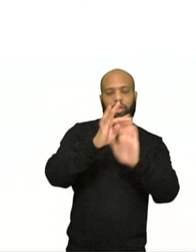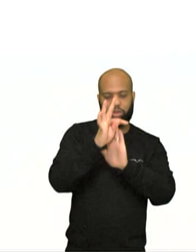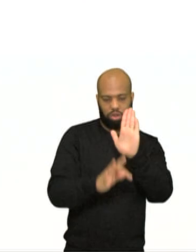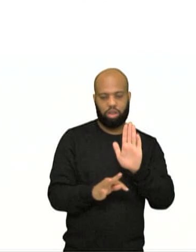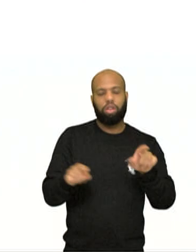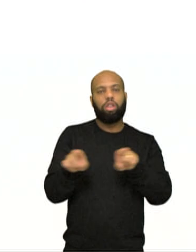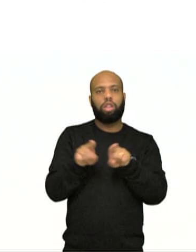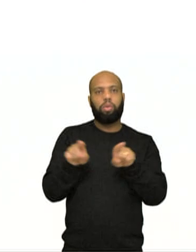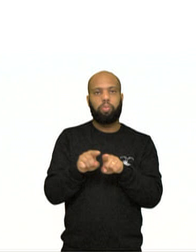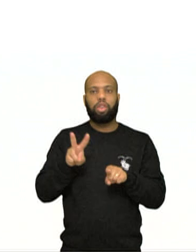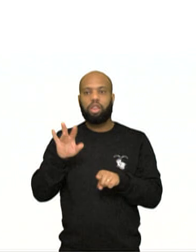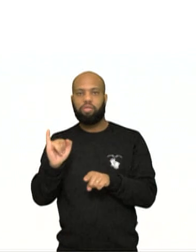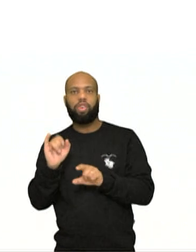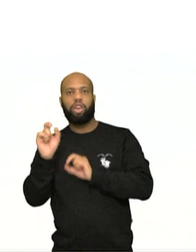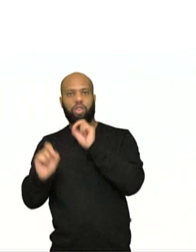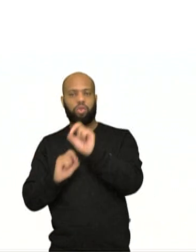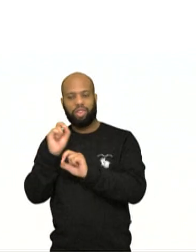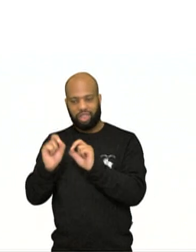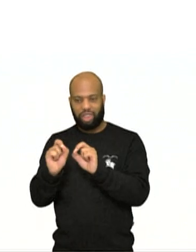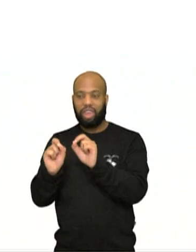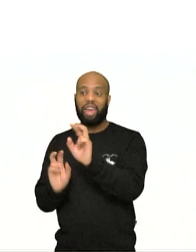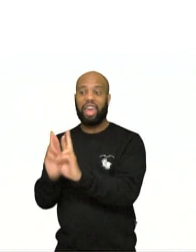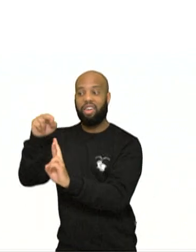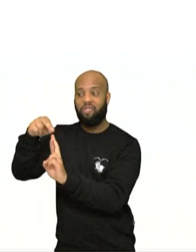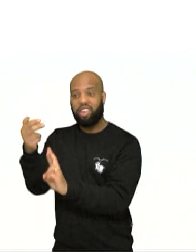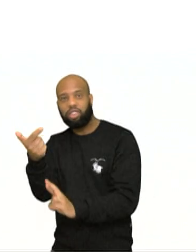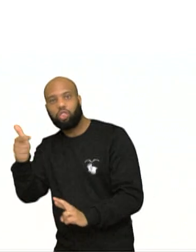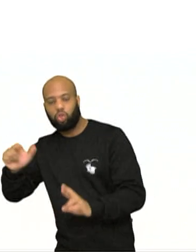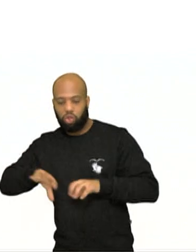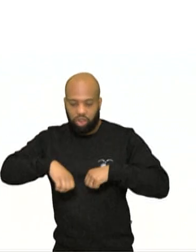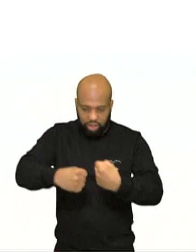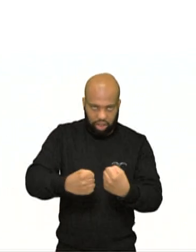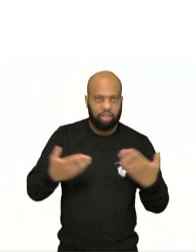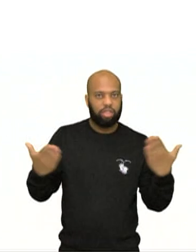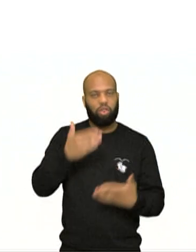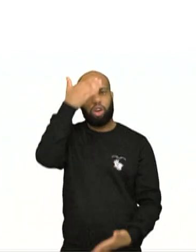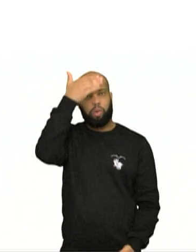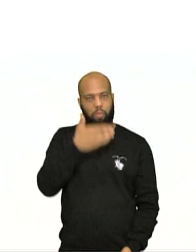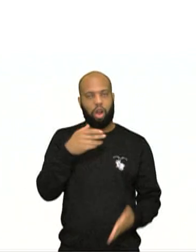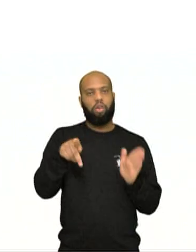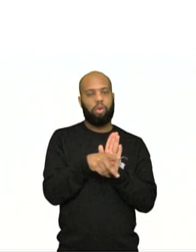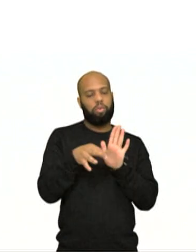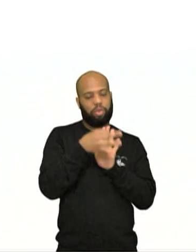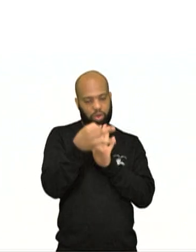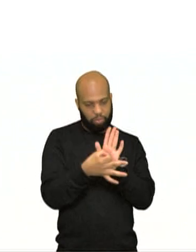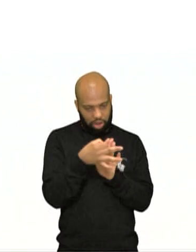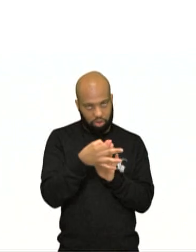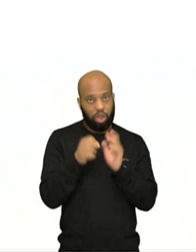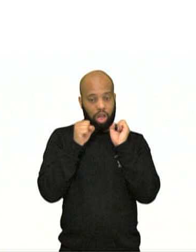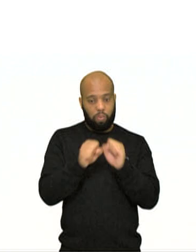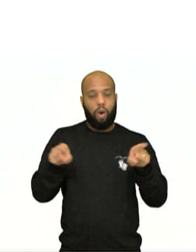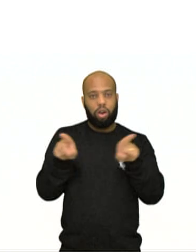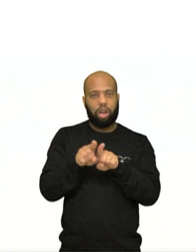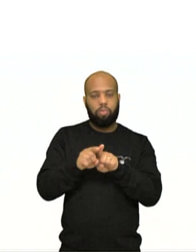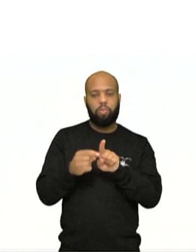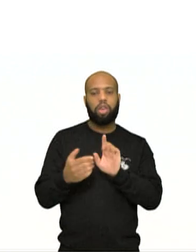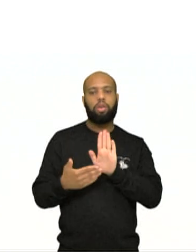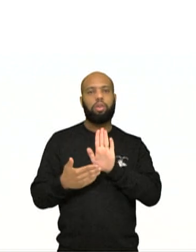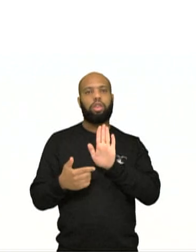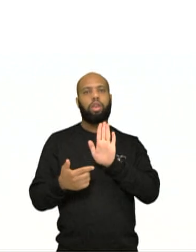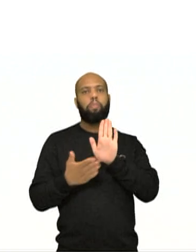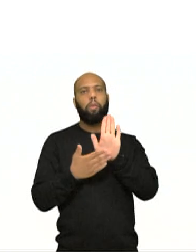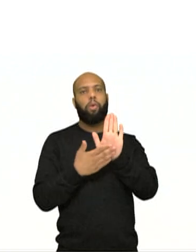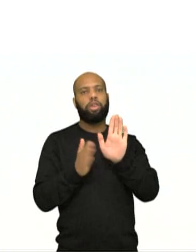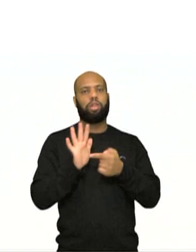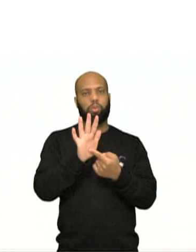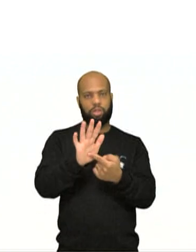seguida reiterar a tese, agora comprovada pelos argumentos. Além disso, pode-se apresentar uma proposta de